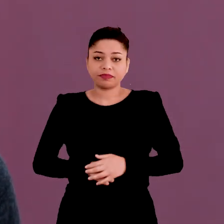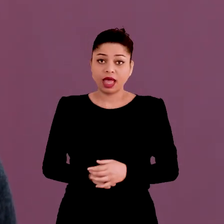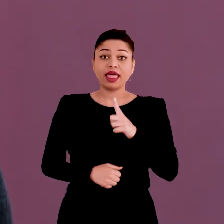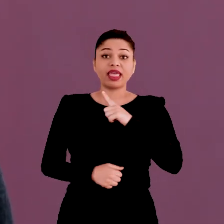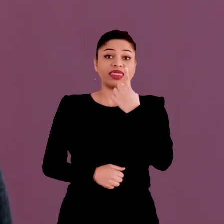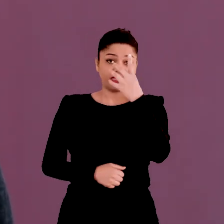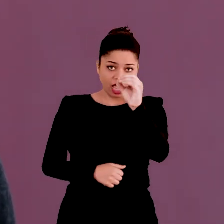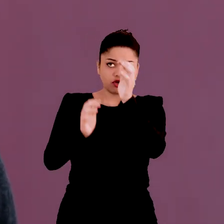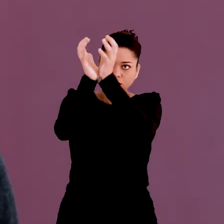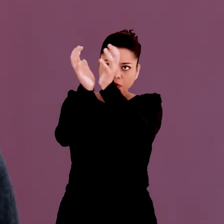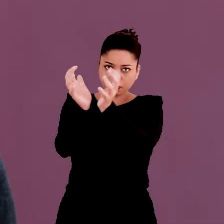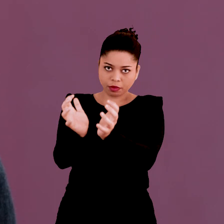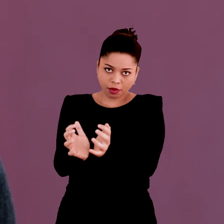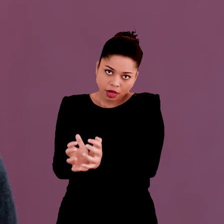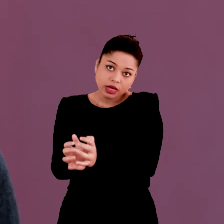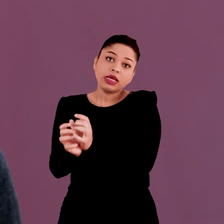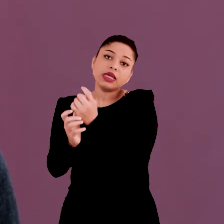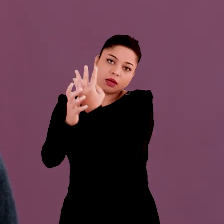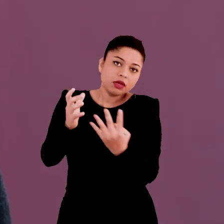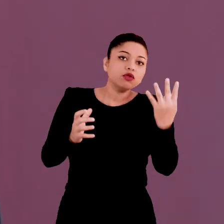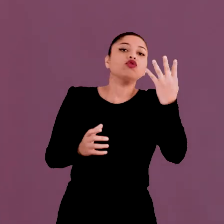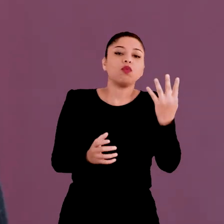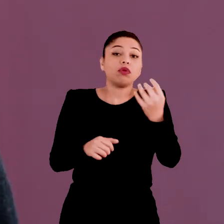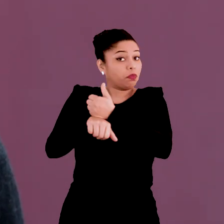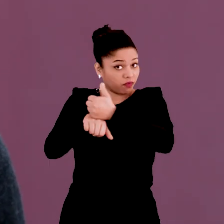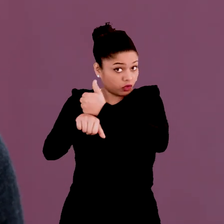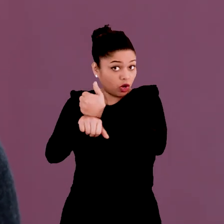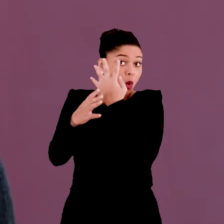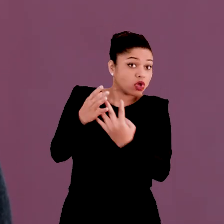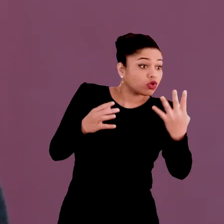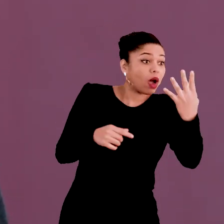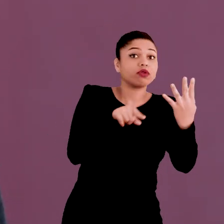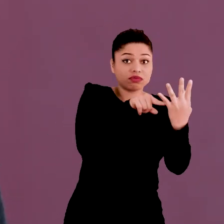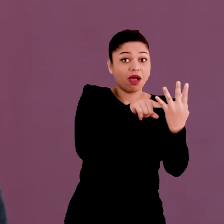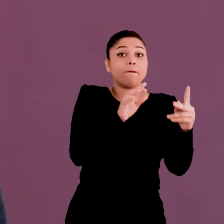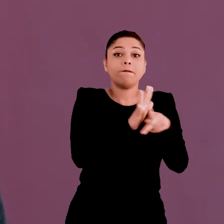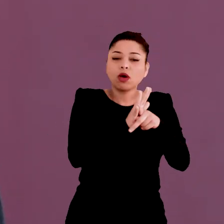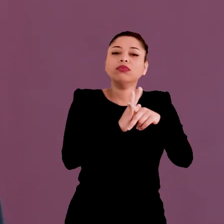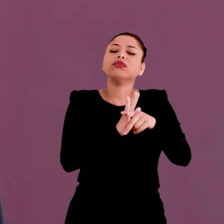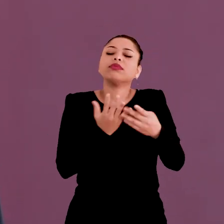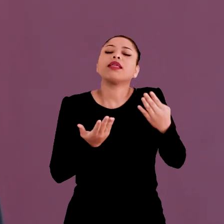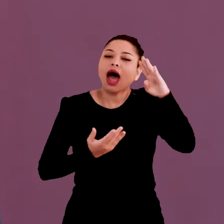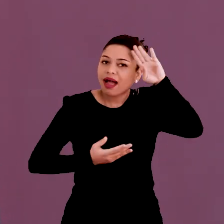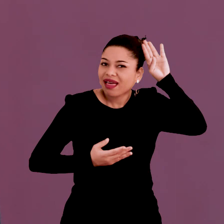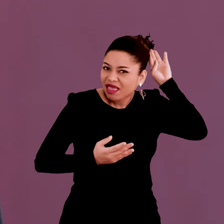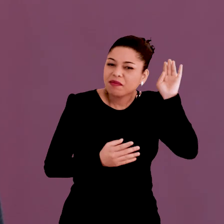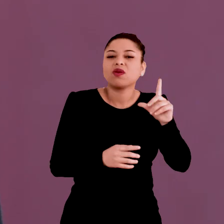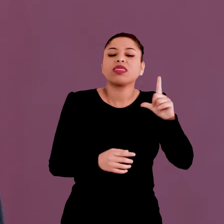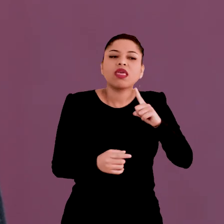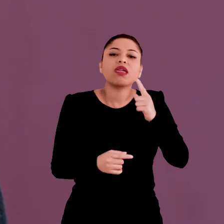categoria profissional e os 4 da categoria universitário, eles trazem consigo uma forte valorização do território, dos